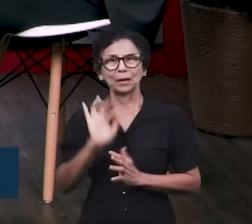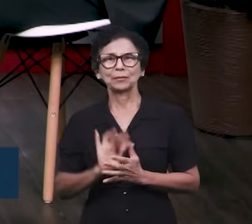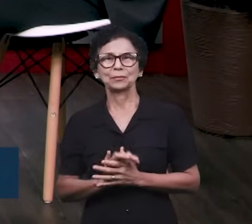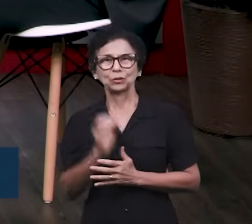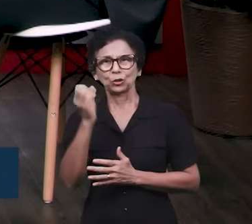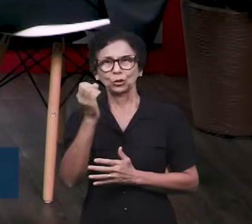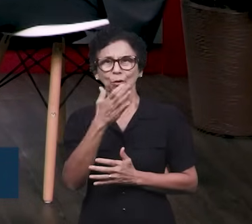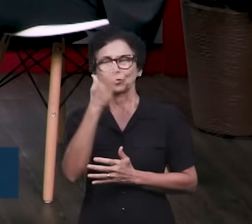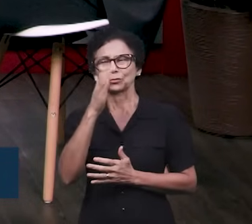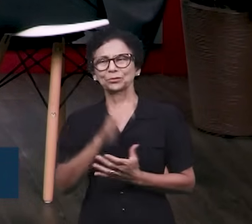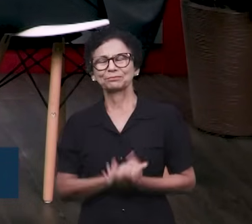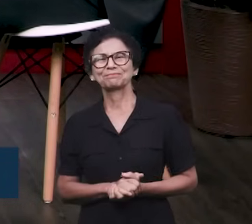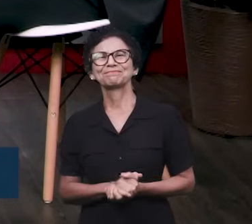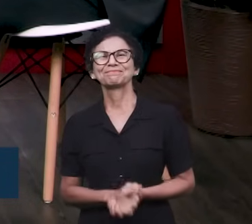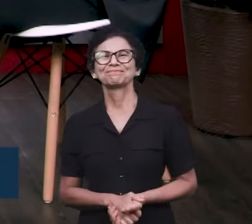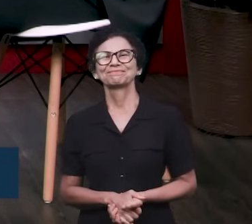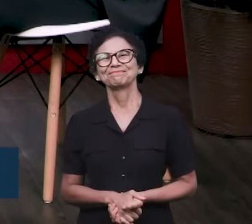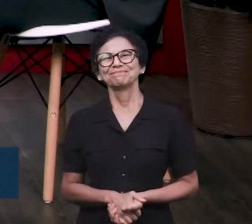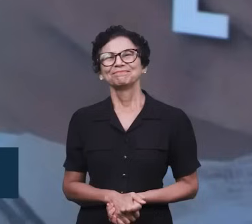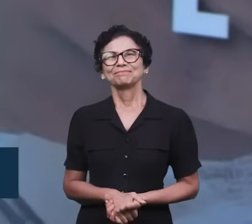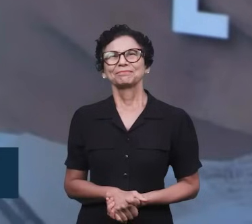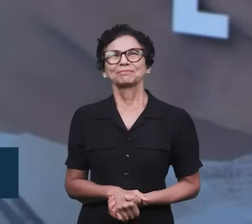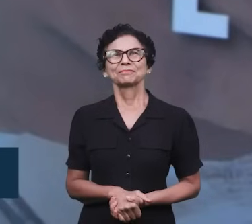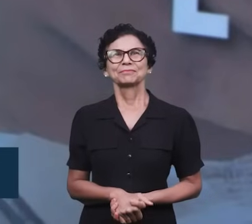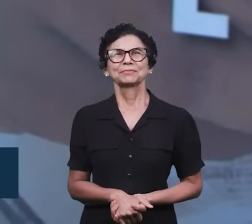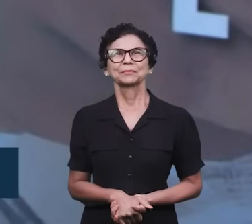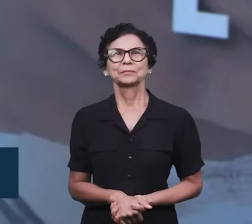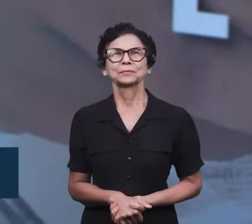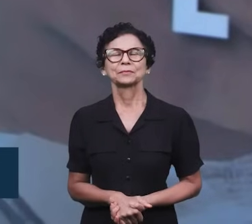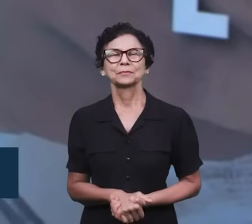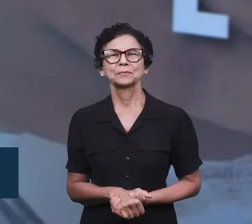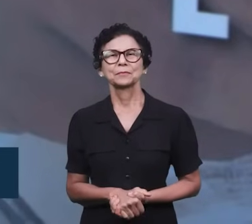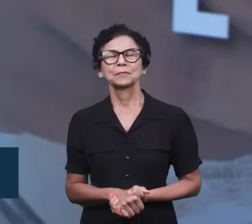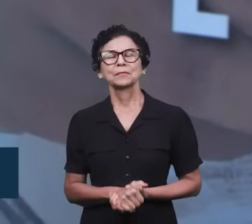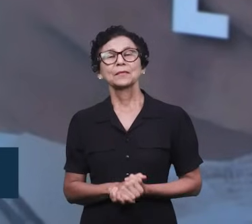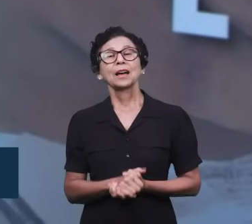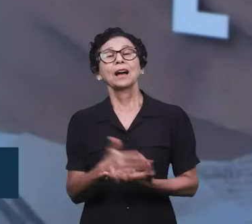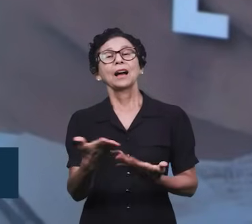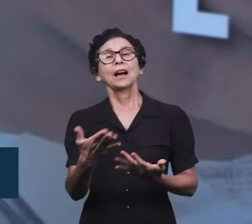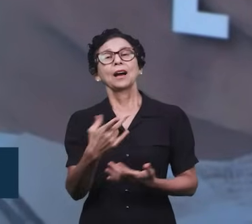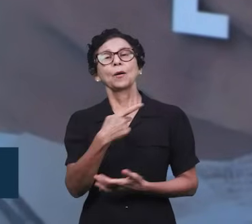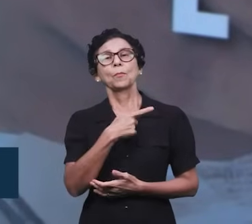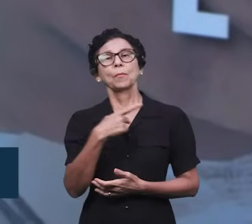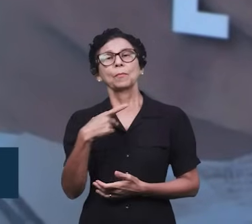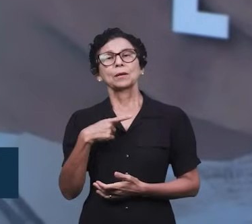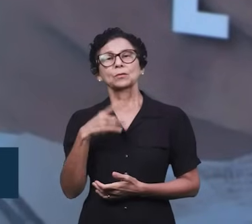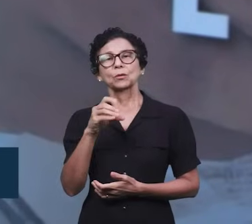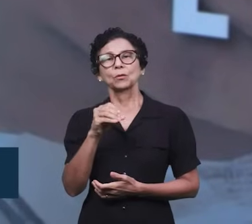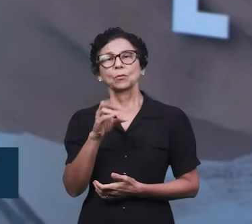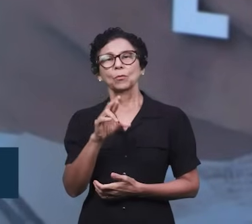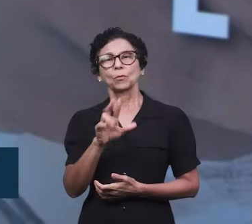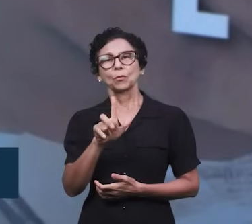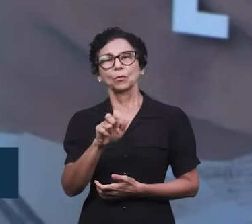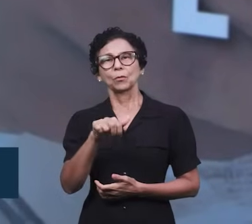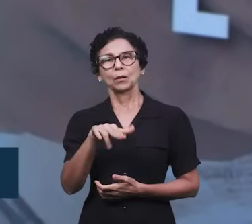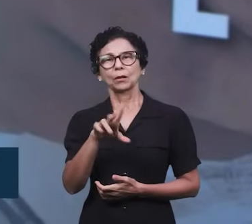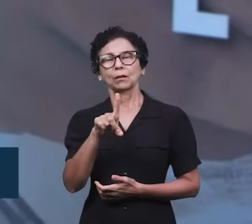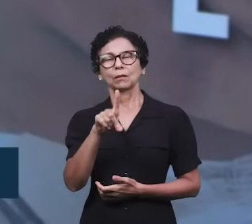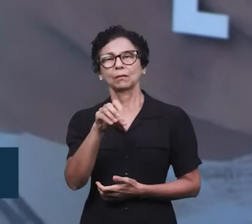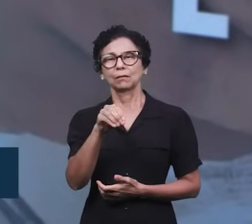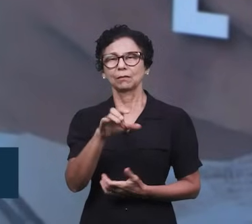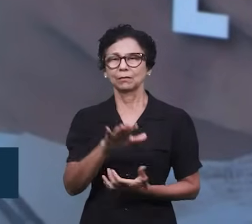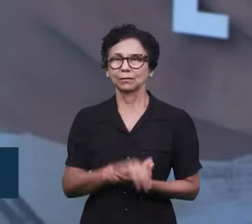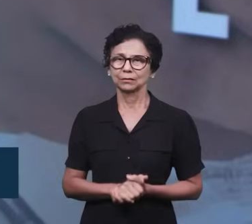novo. Um abraço pro Dr. Orlando, Pastor Orlando, Pastor, né? Orlando. A época não era ainda, né? Era ungido.